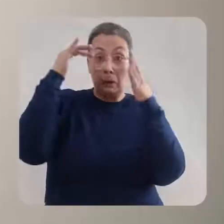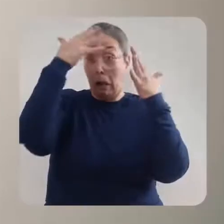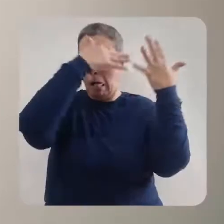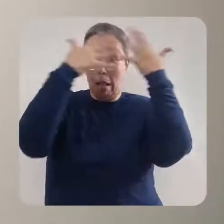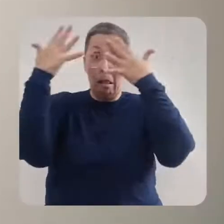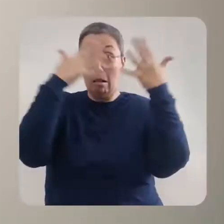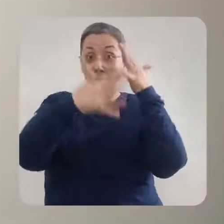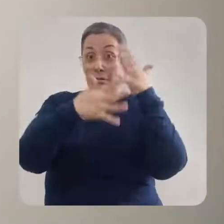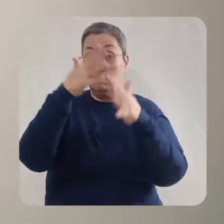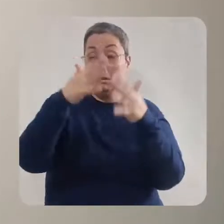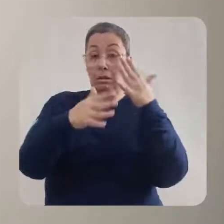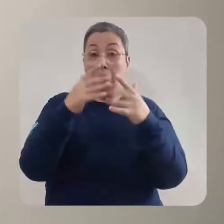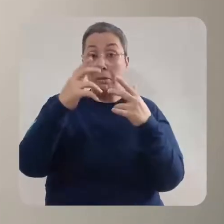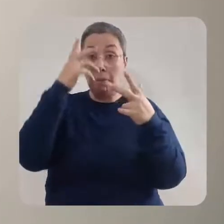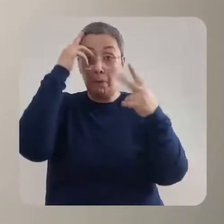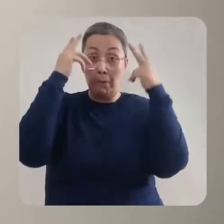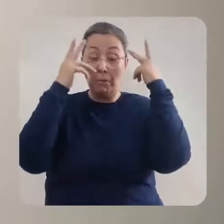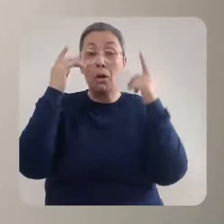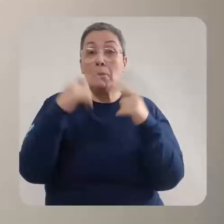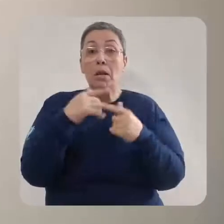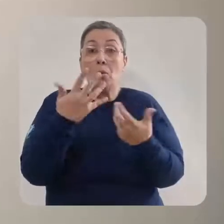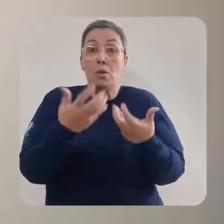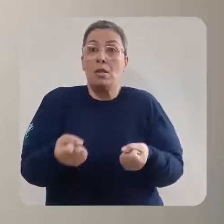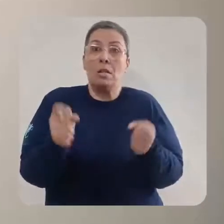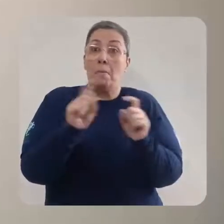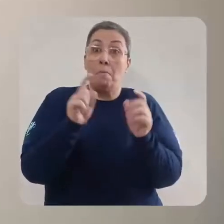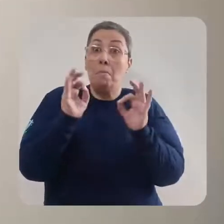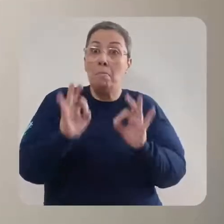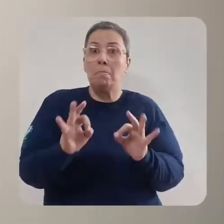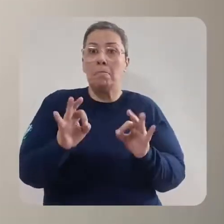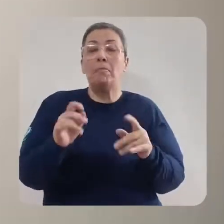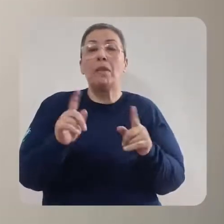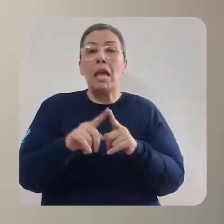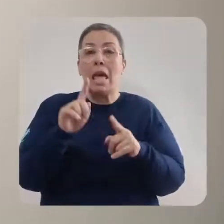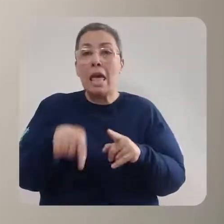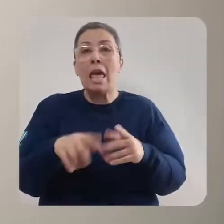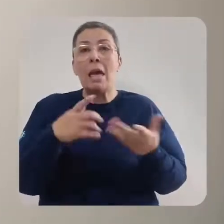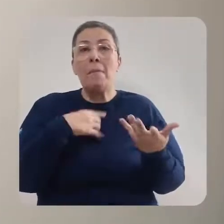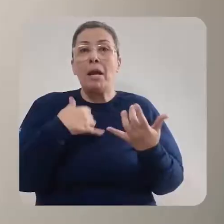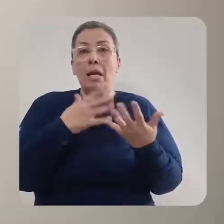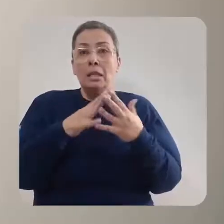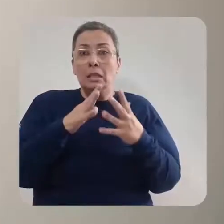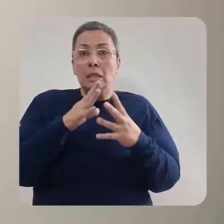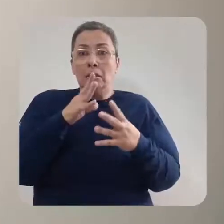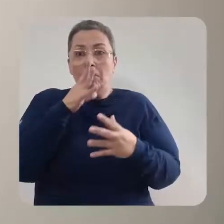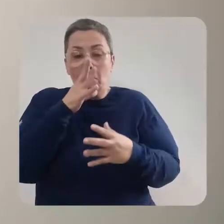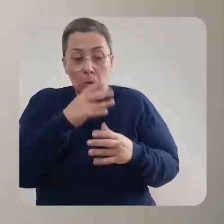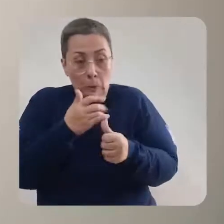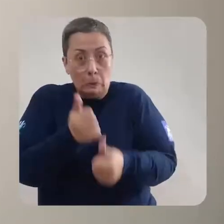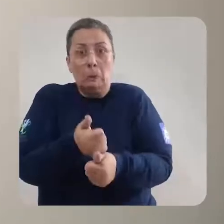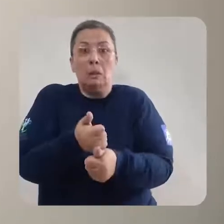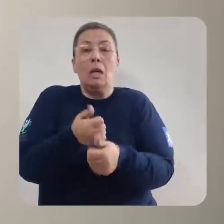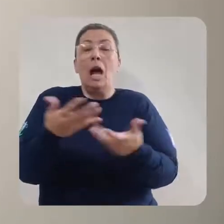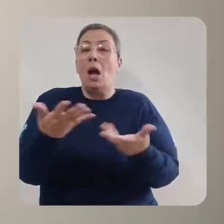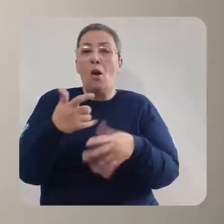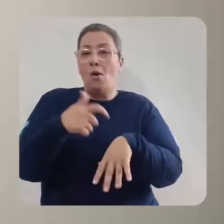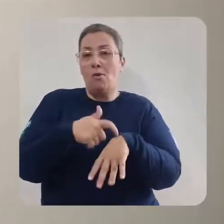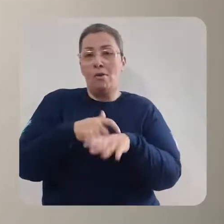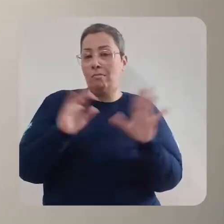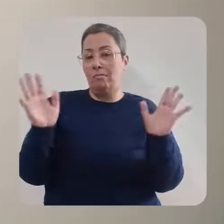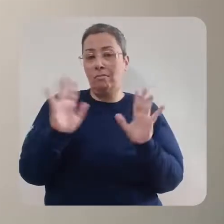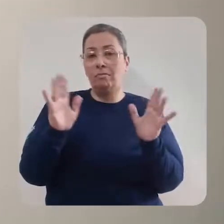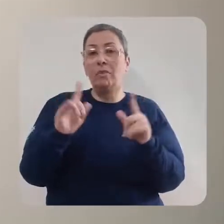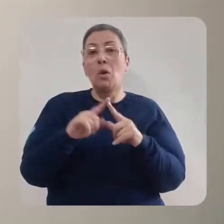todo bagunçado, né, com alguns buracos, porque não deixava mesmo, né? Era algo meio forçado a fazer, né? Agora